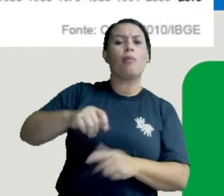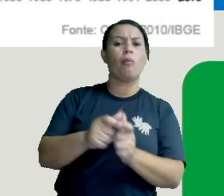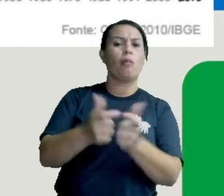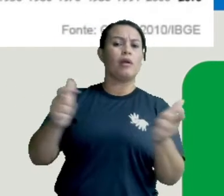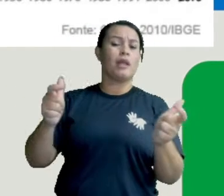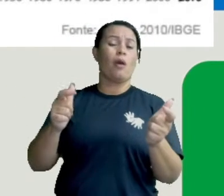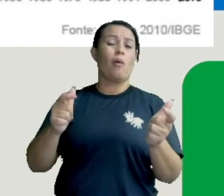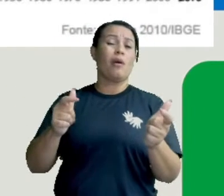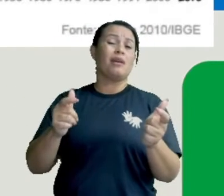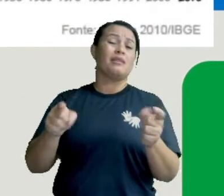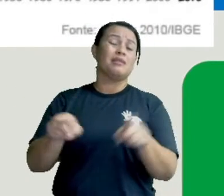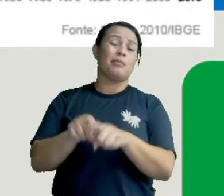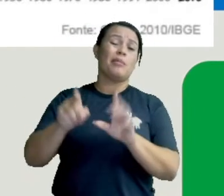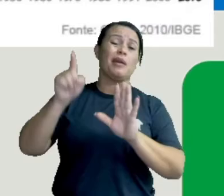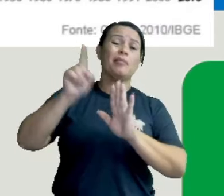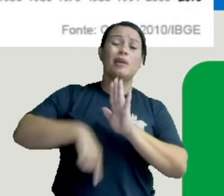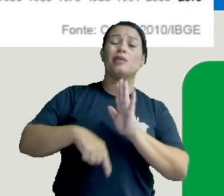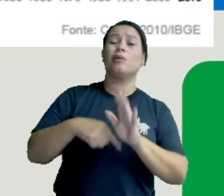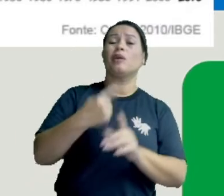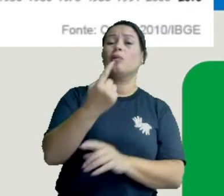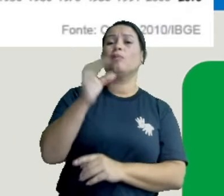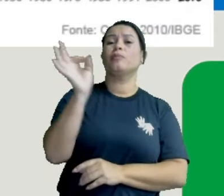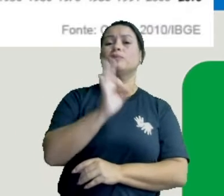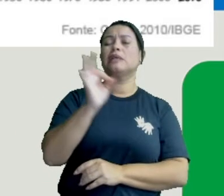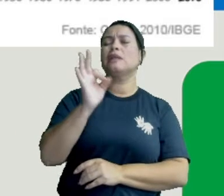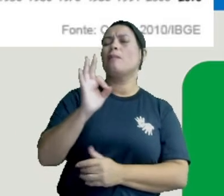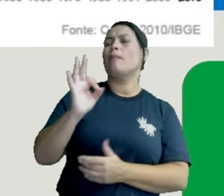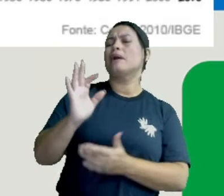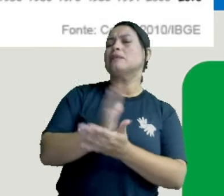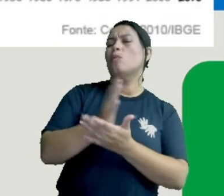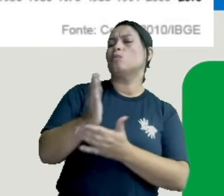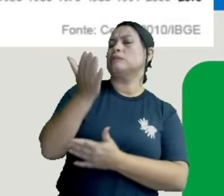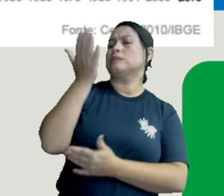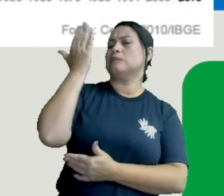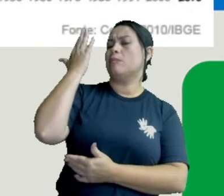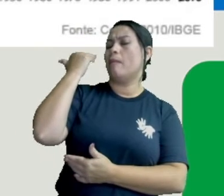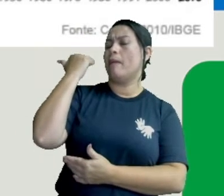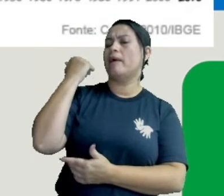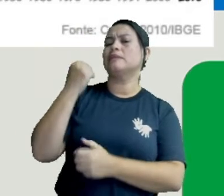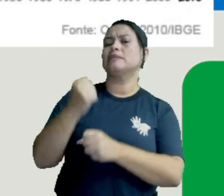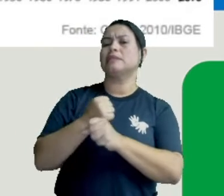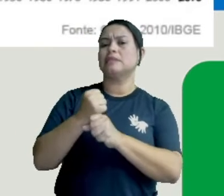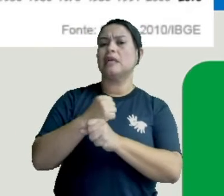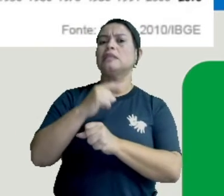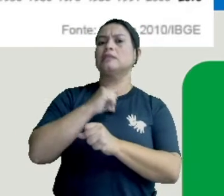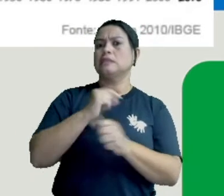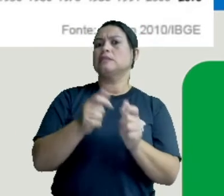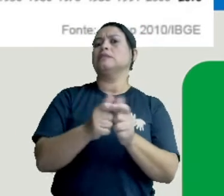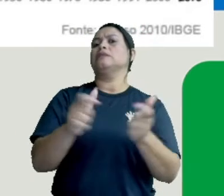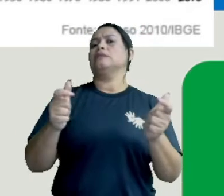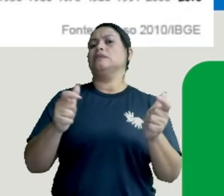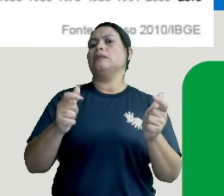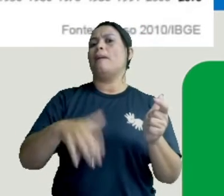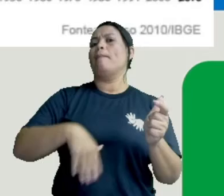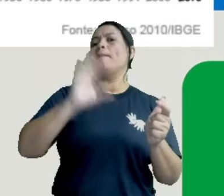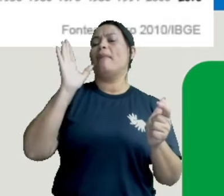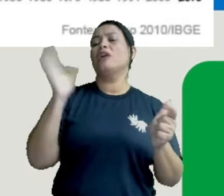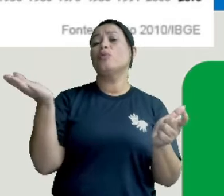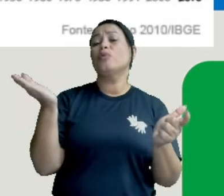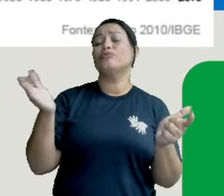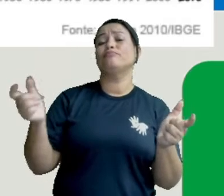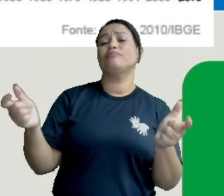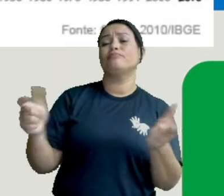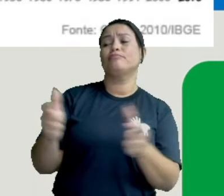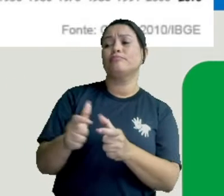que 1%. Porém, em algumas épocas, né, passadas, inclusive, você tem um crescimento muito maior. Aí aqui a gente